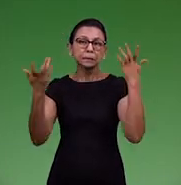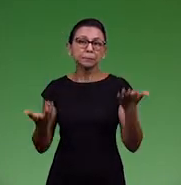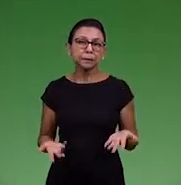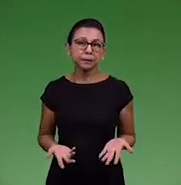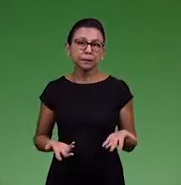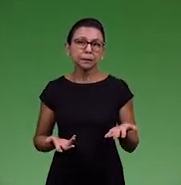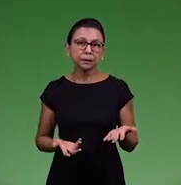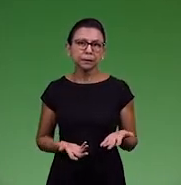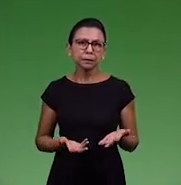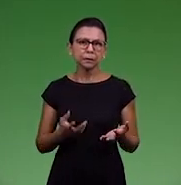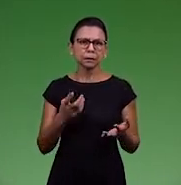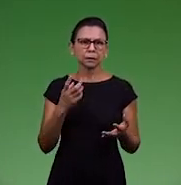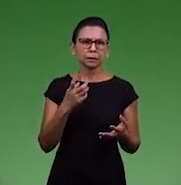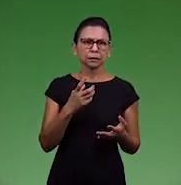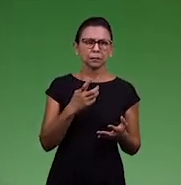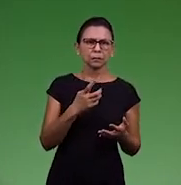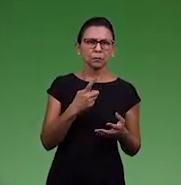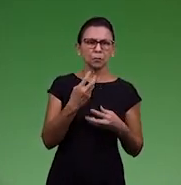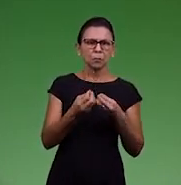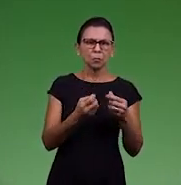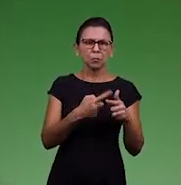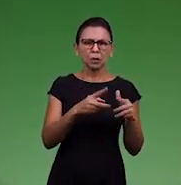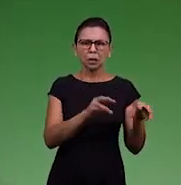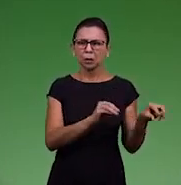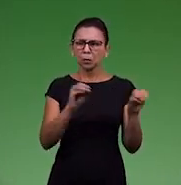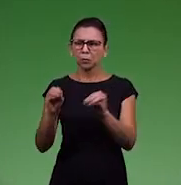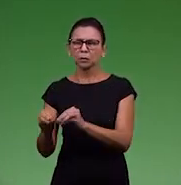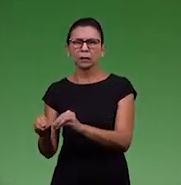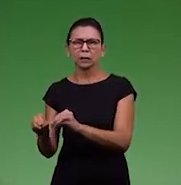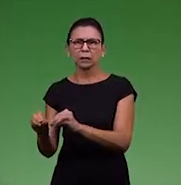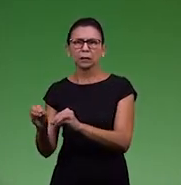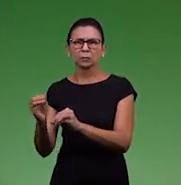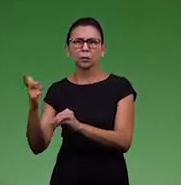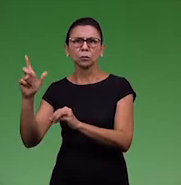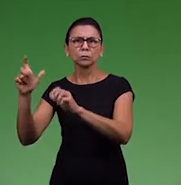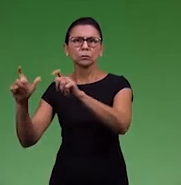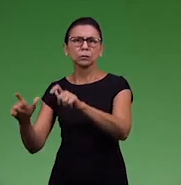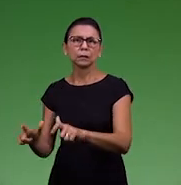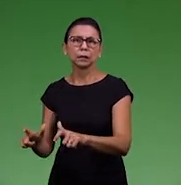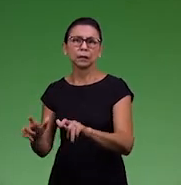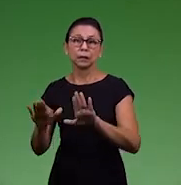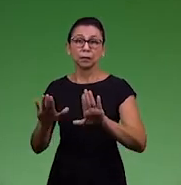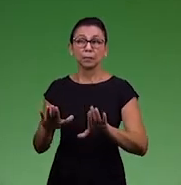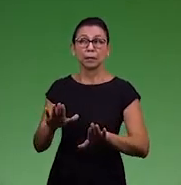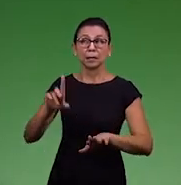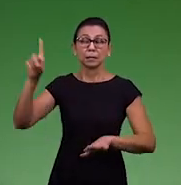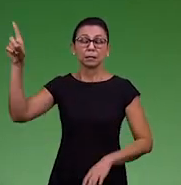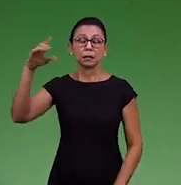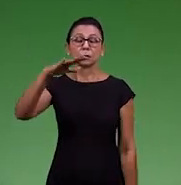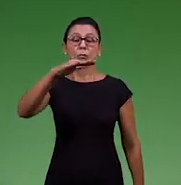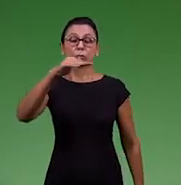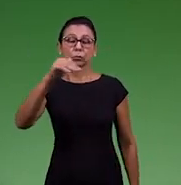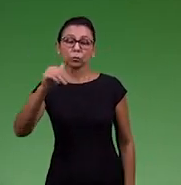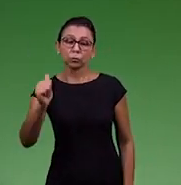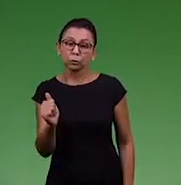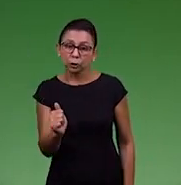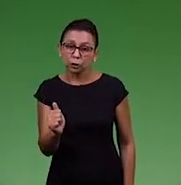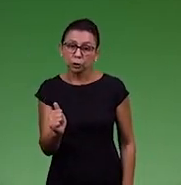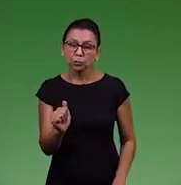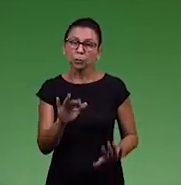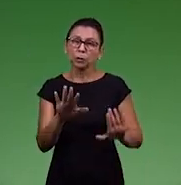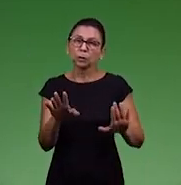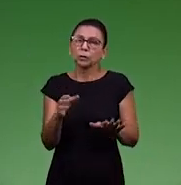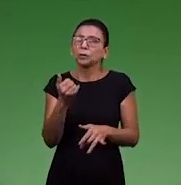só saiu porque ouviu um chamado de Deus. E se ele ouviu o chamado de Deus, ele não resistiu, não apresentou as razões, não